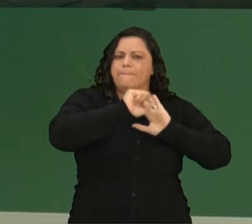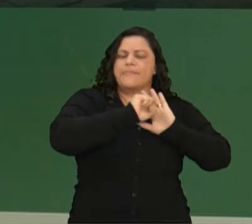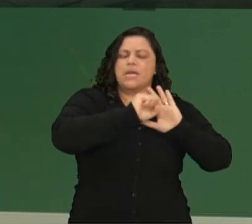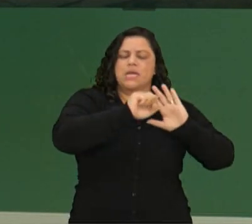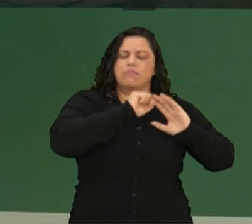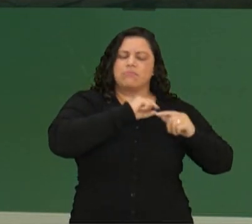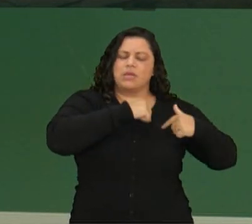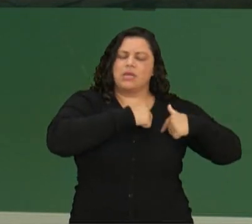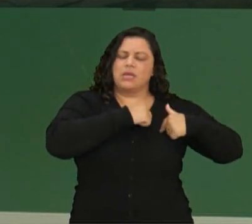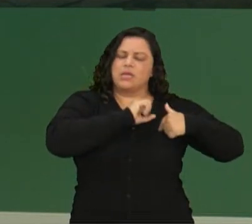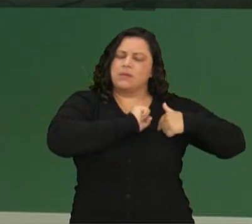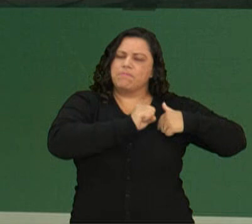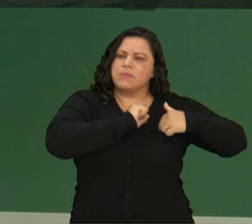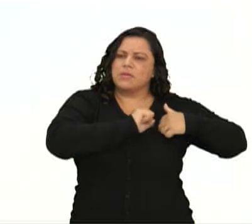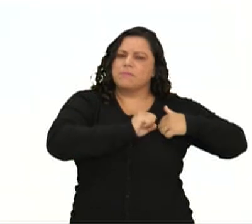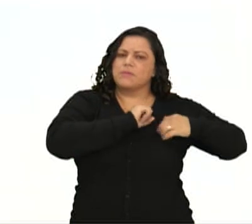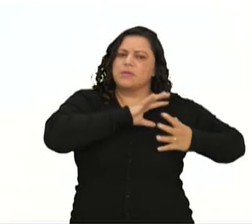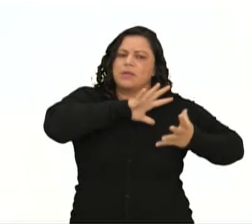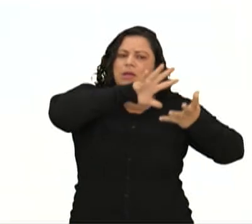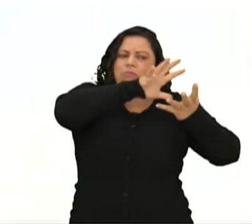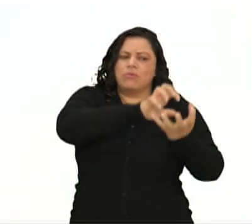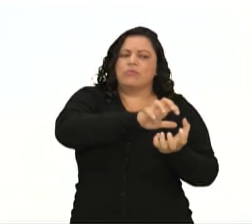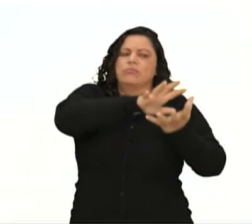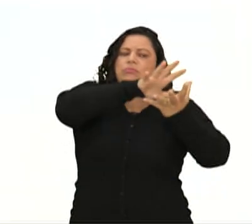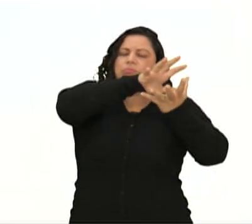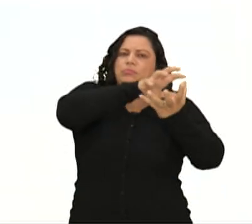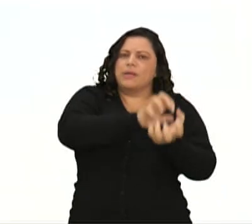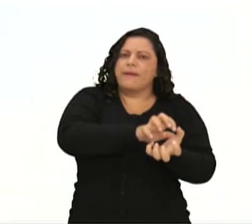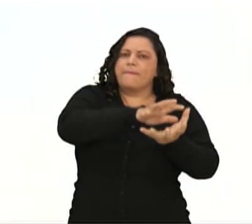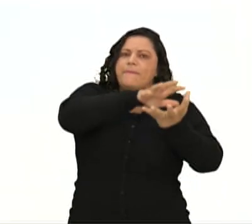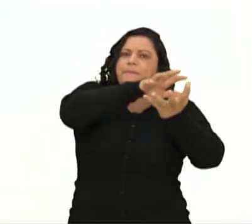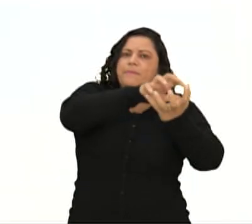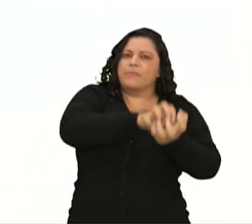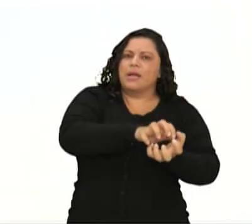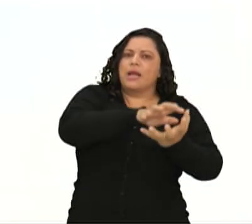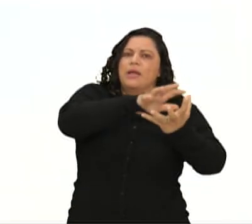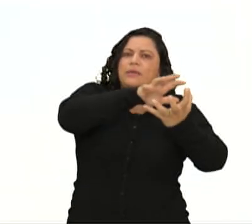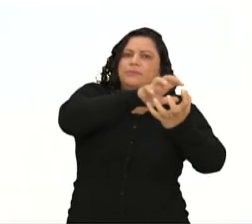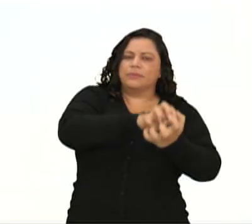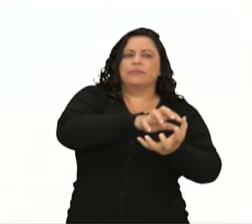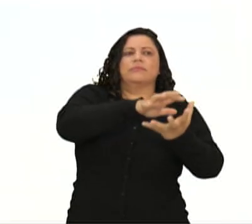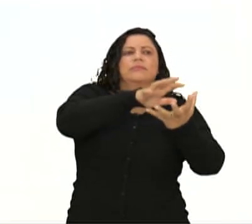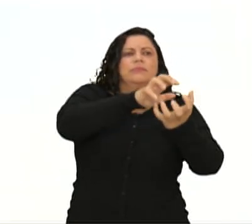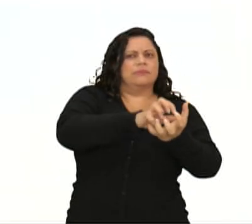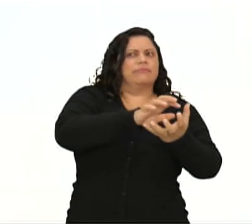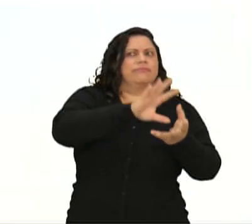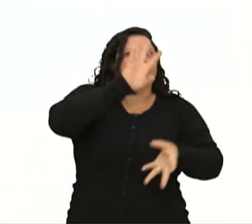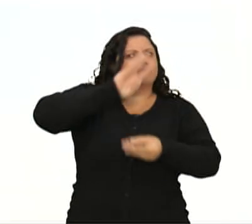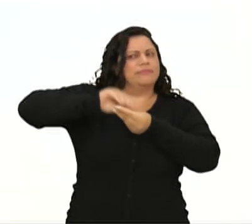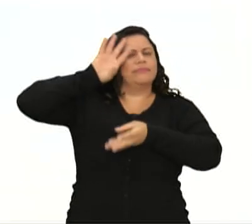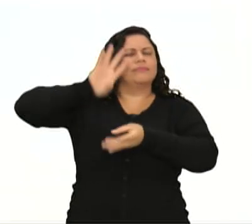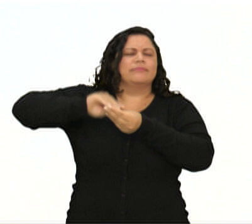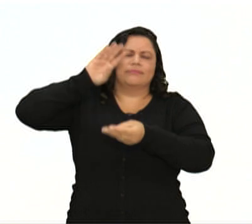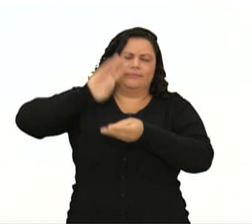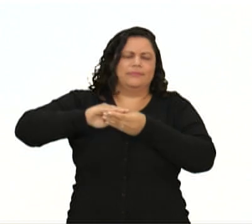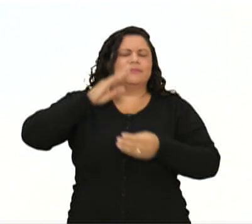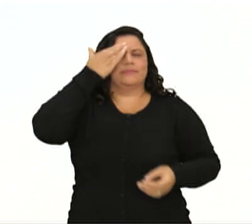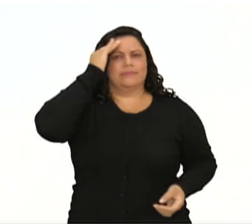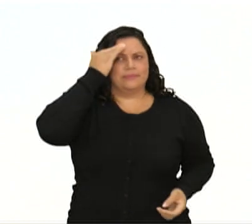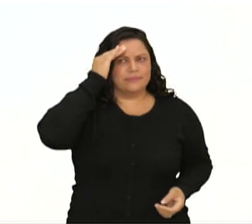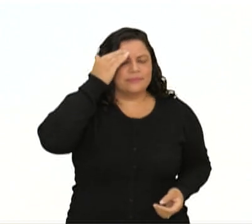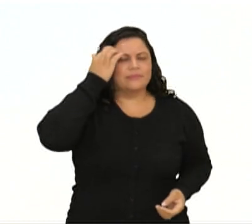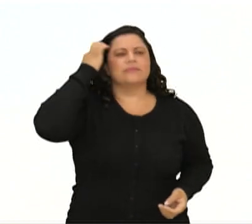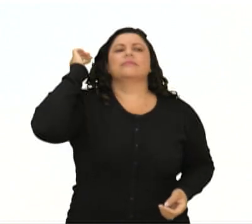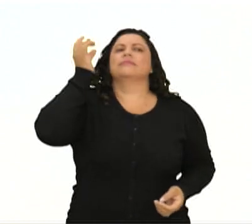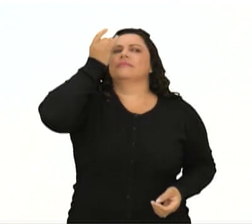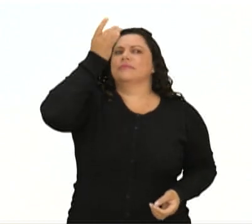são chamados de ciclo cardíaco. E esse ciclo cardíaco, nesse esquema aqui, tá bem resumido, bem fácil de entender. Olha